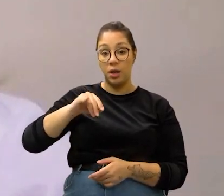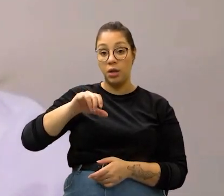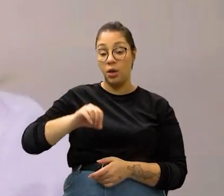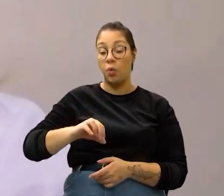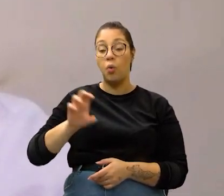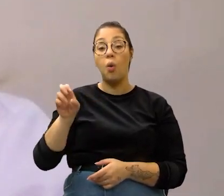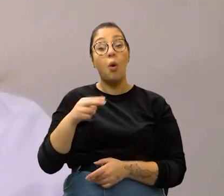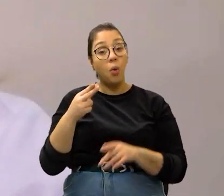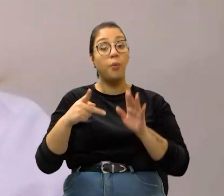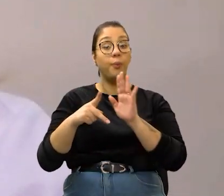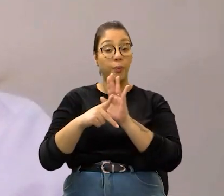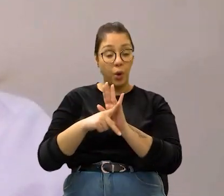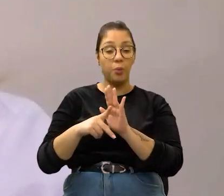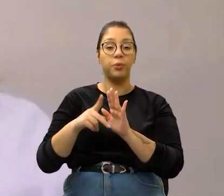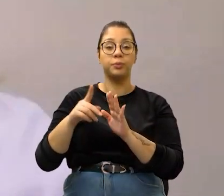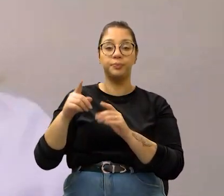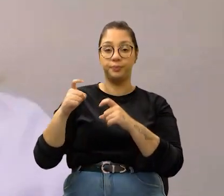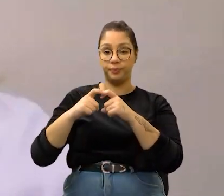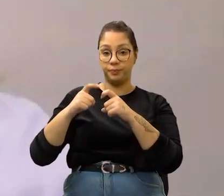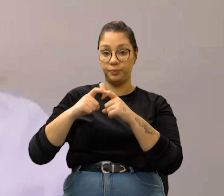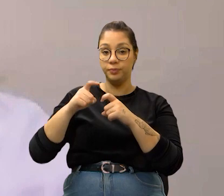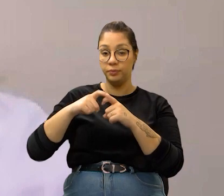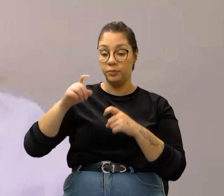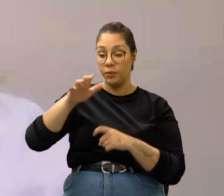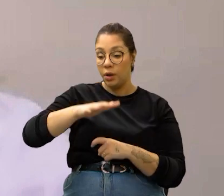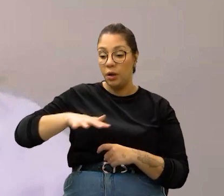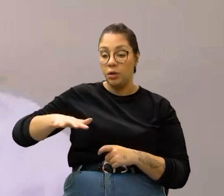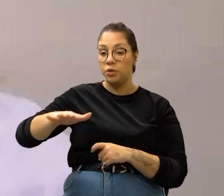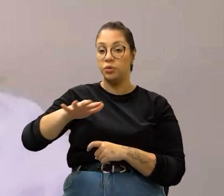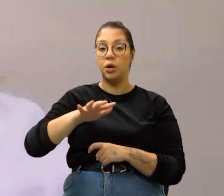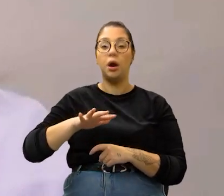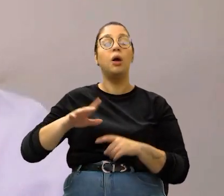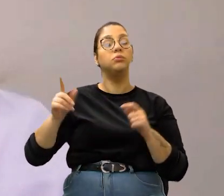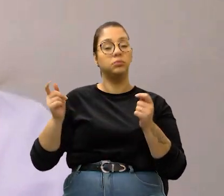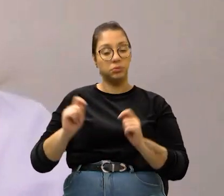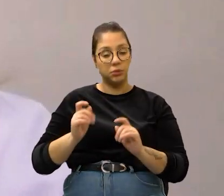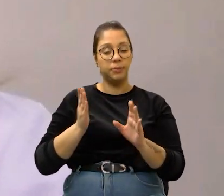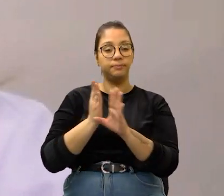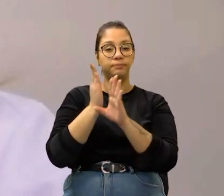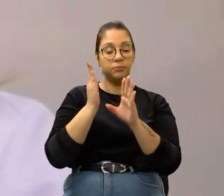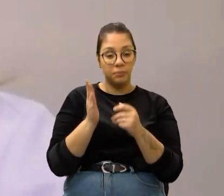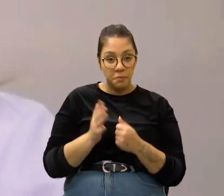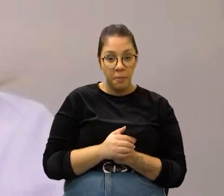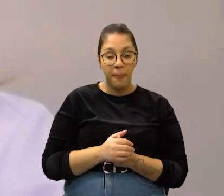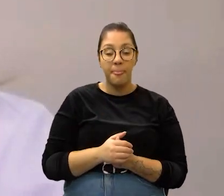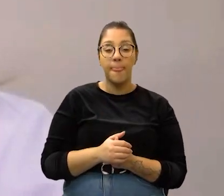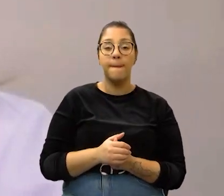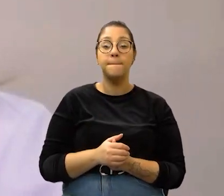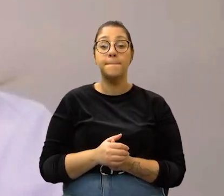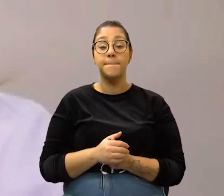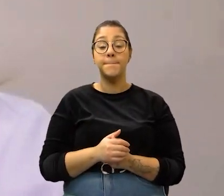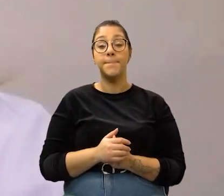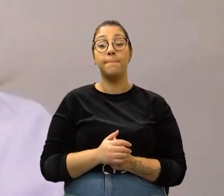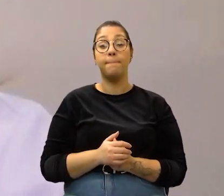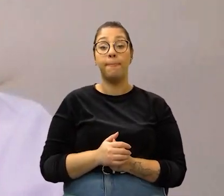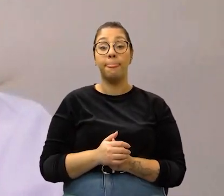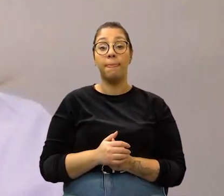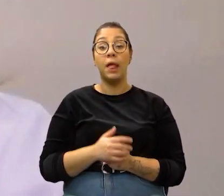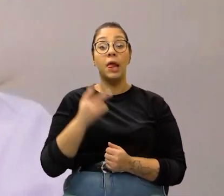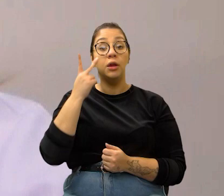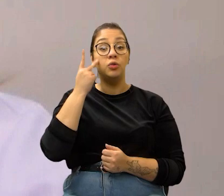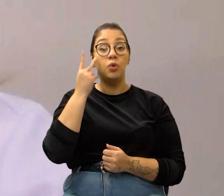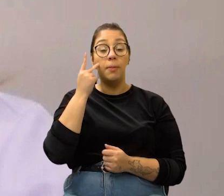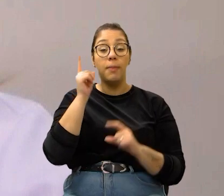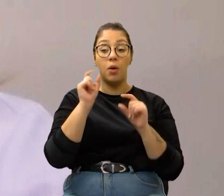próprio clínico também pode ter essa avaliação. E geralmente